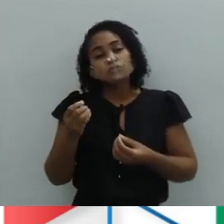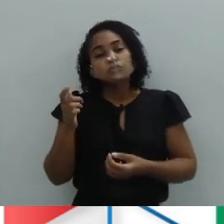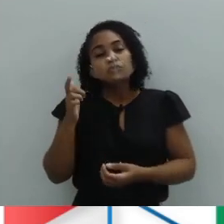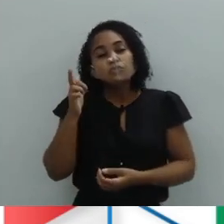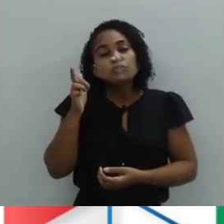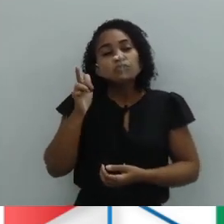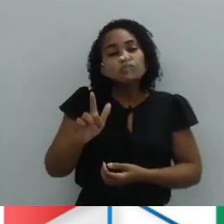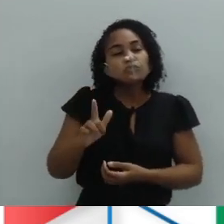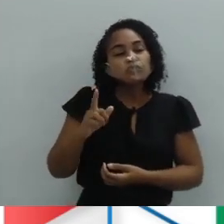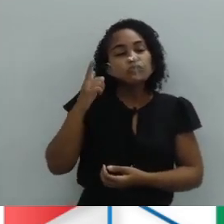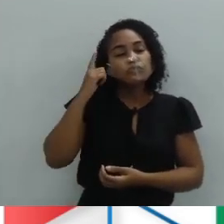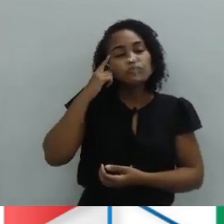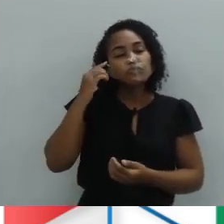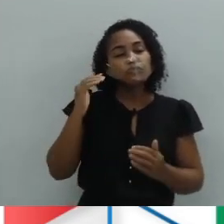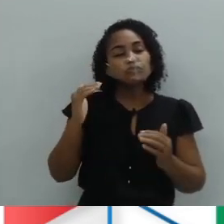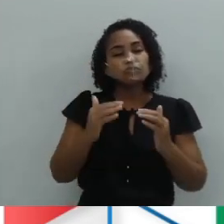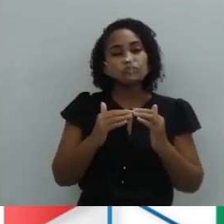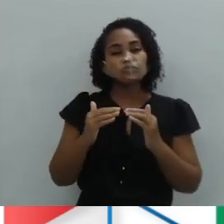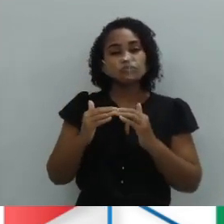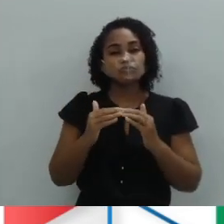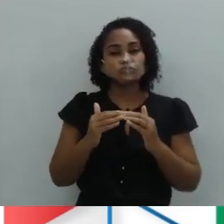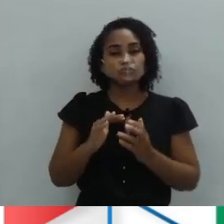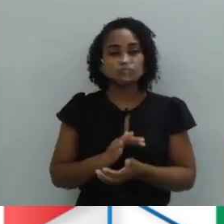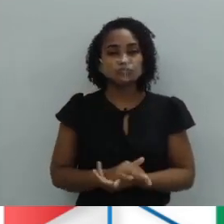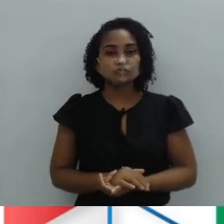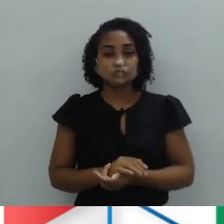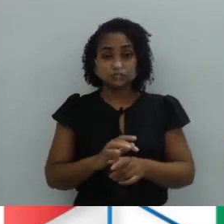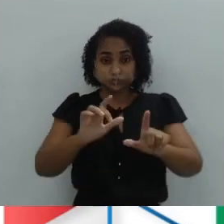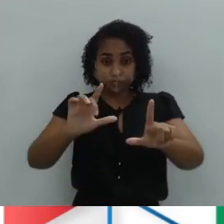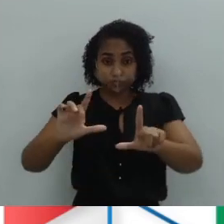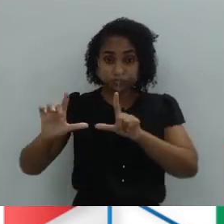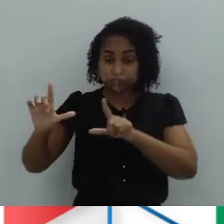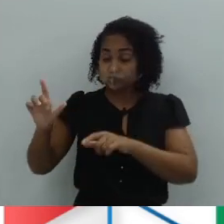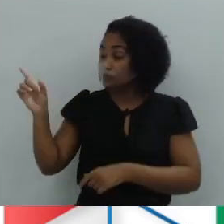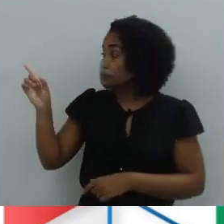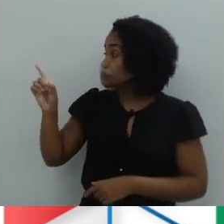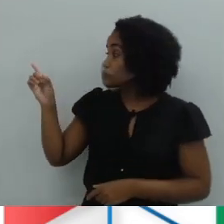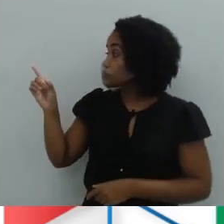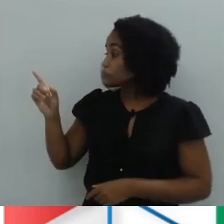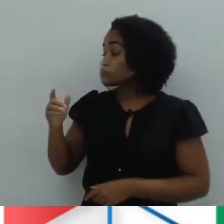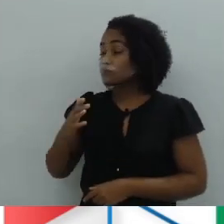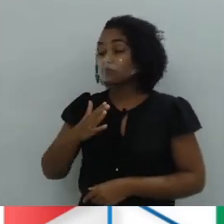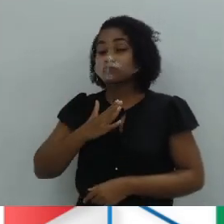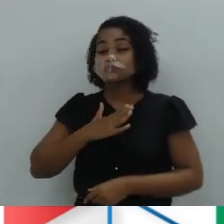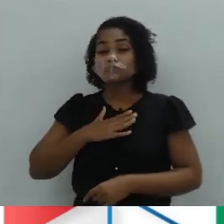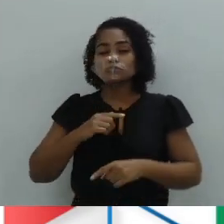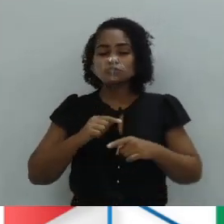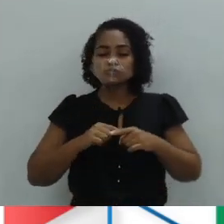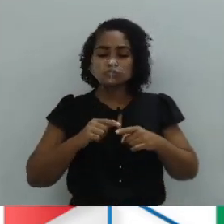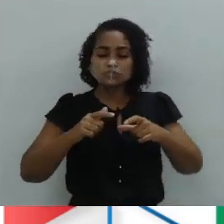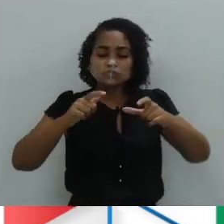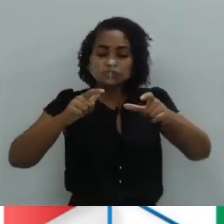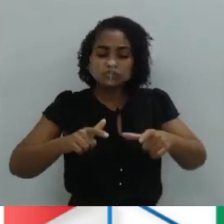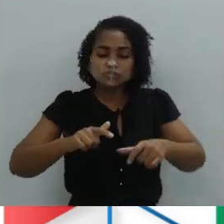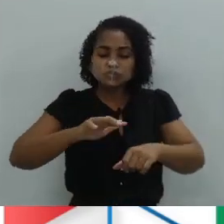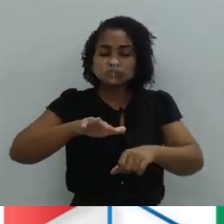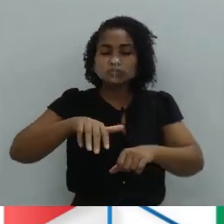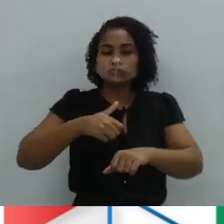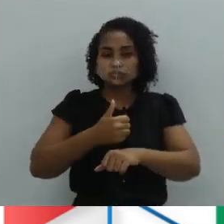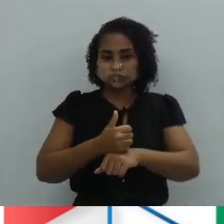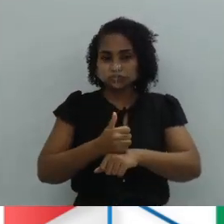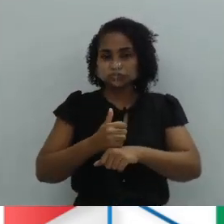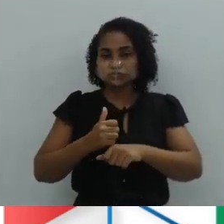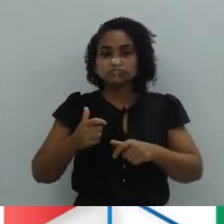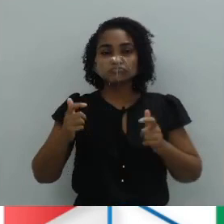a esse pensamento comum. Olha só o slide. Meu bairro precisa de uma área de lazer para os jovens. Isso